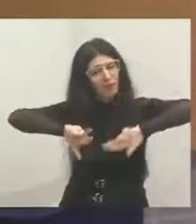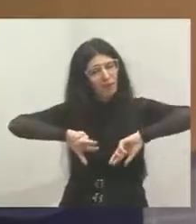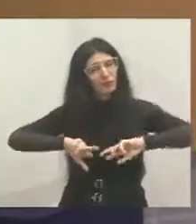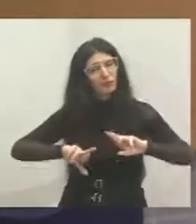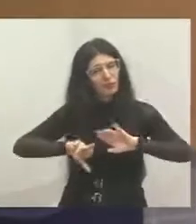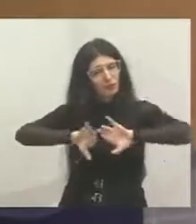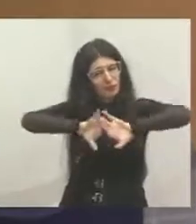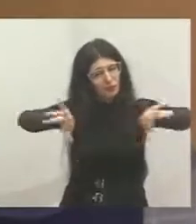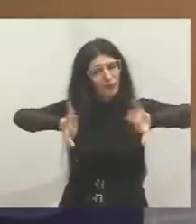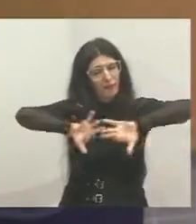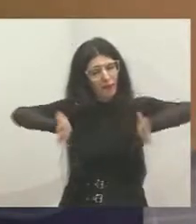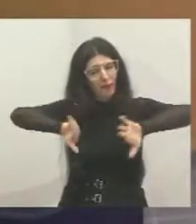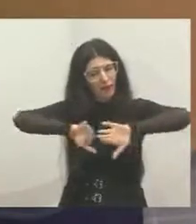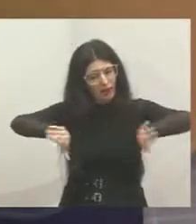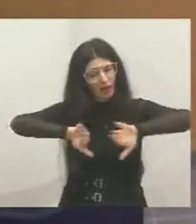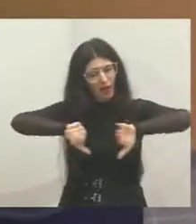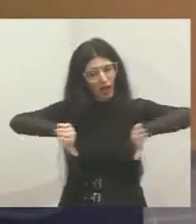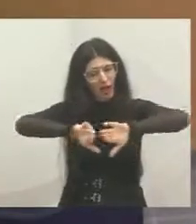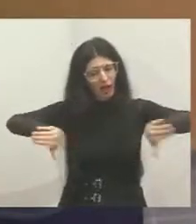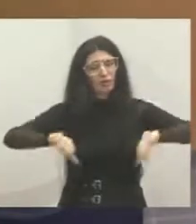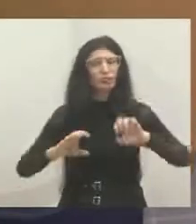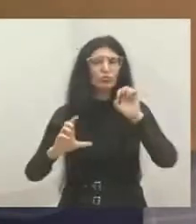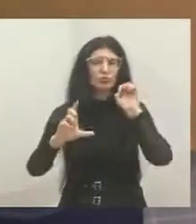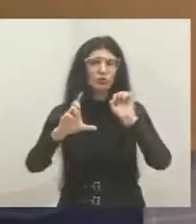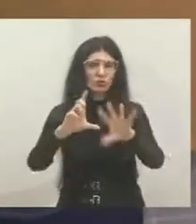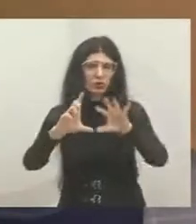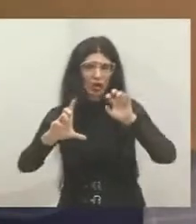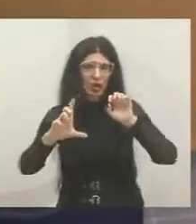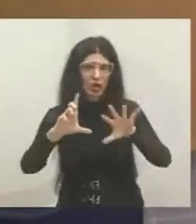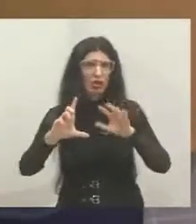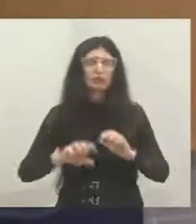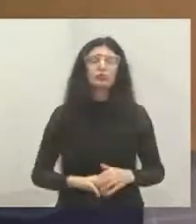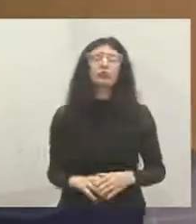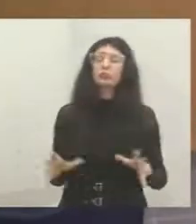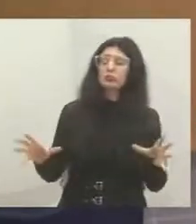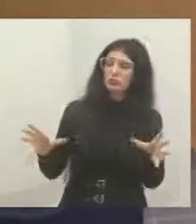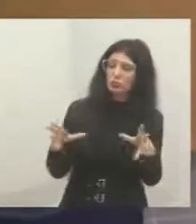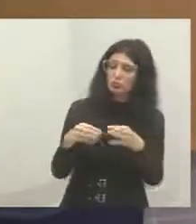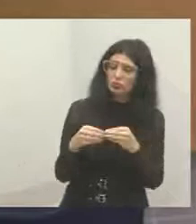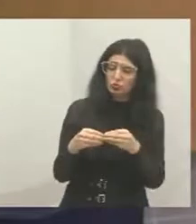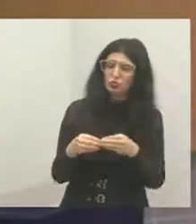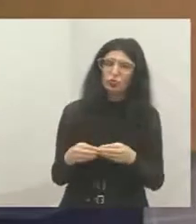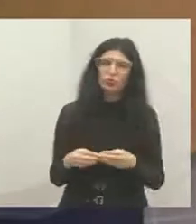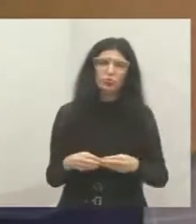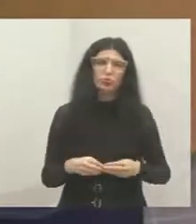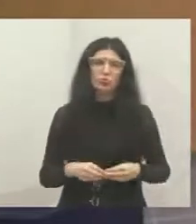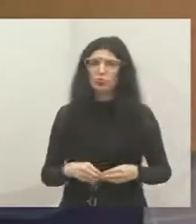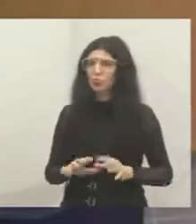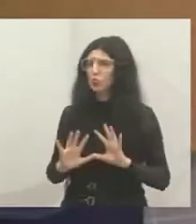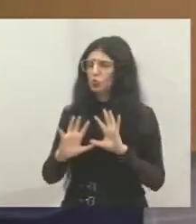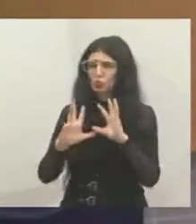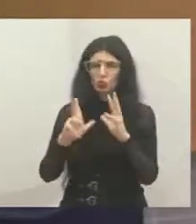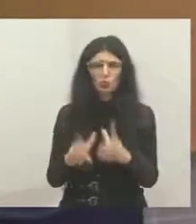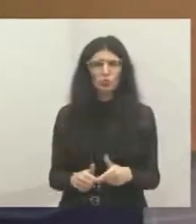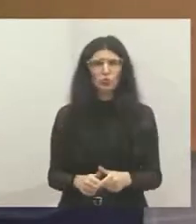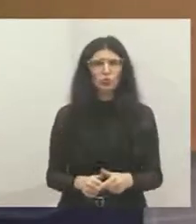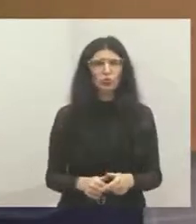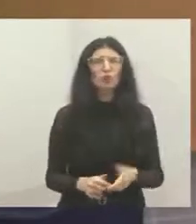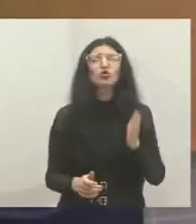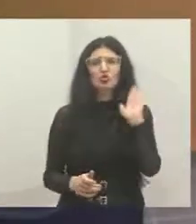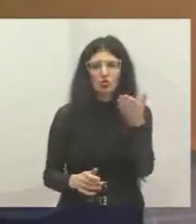eles inclusos nesse slide que você me comenta, que é um resumo de todo o apanhado feito